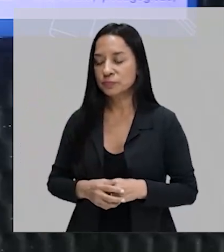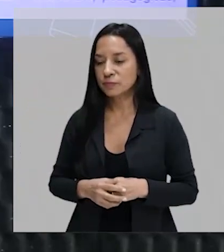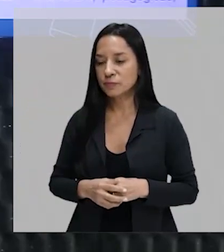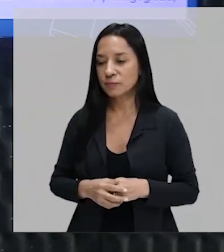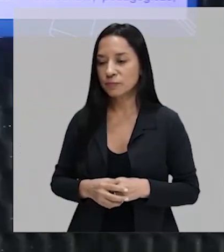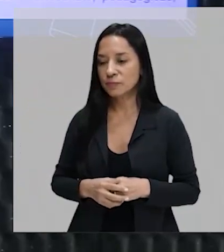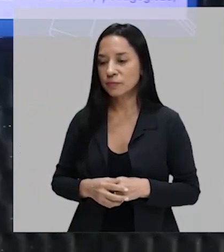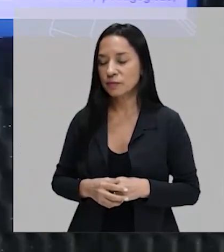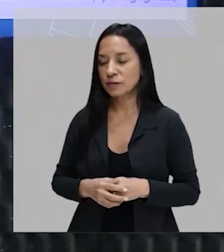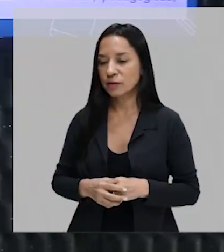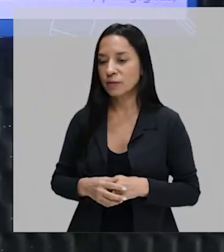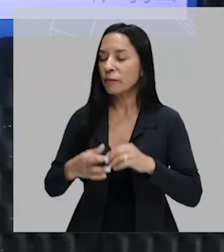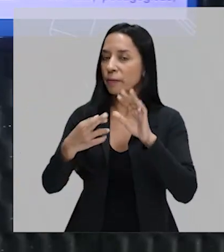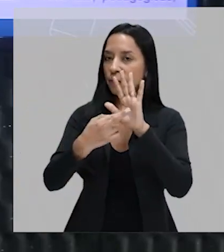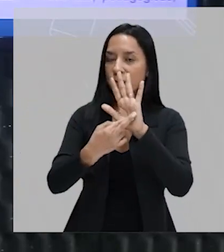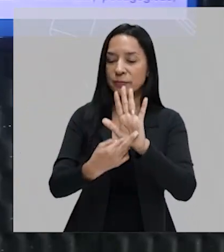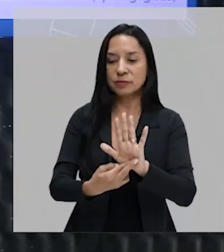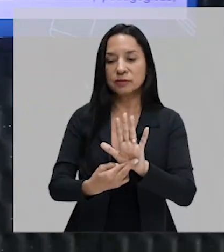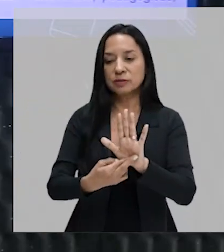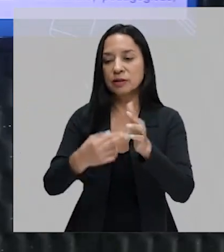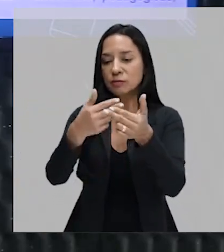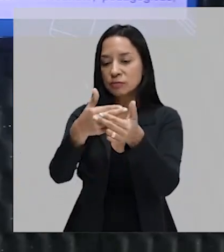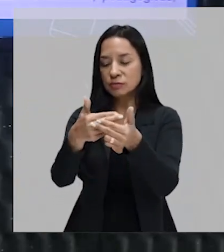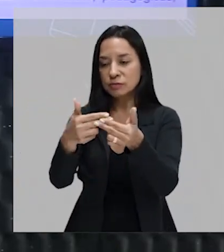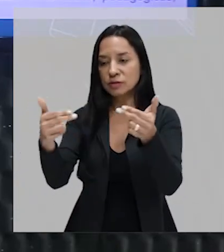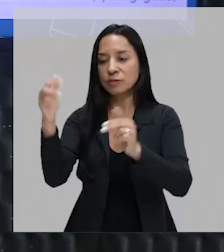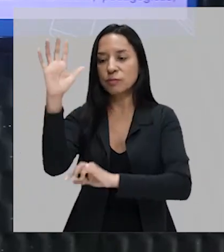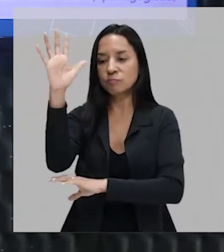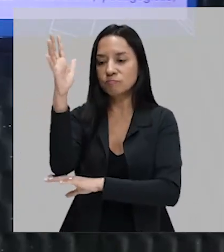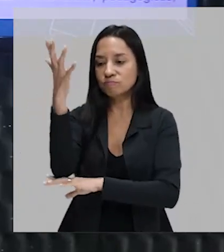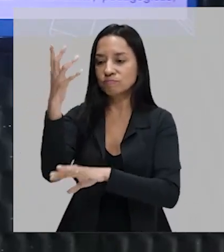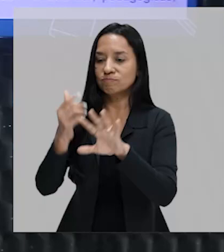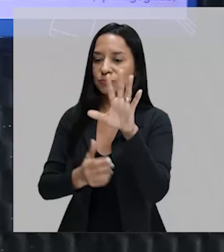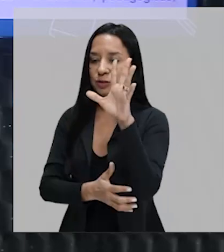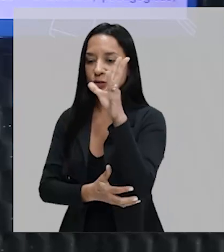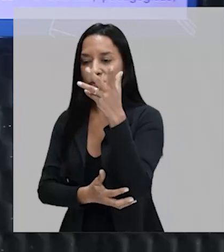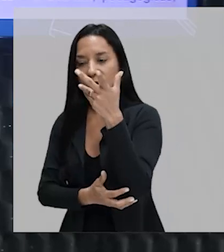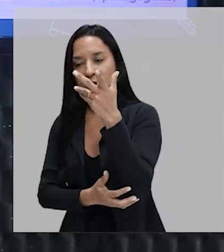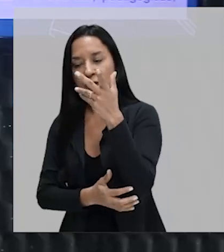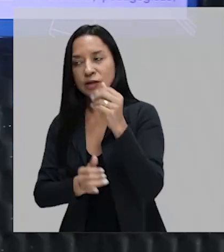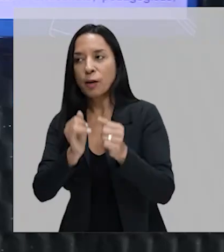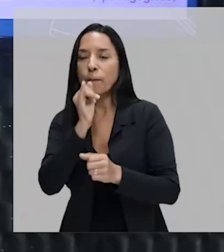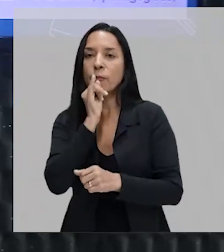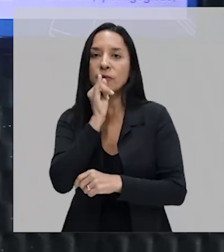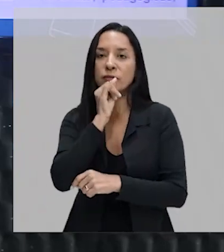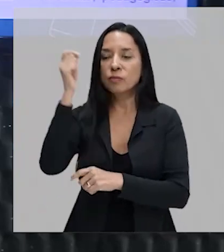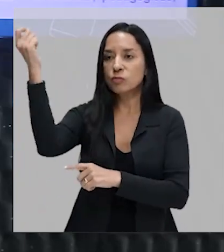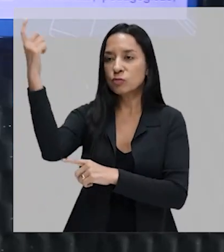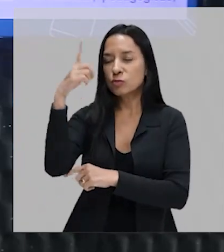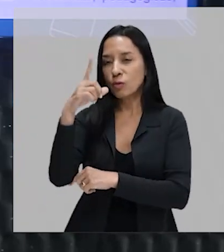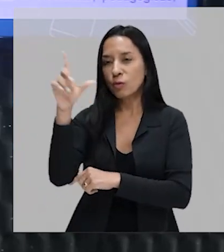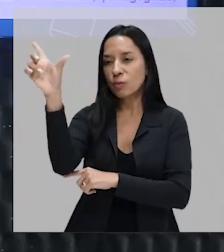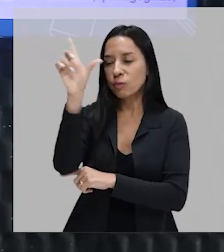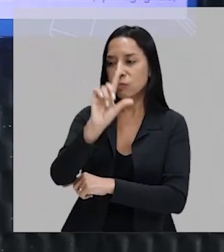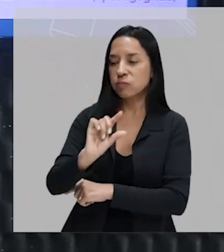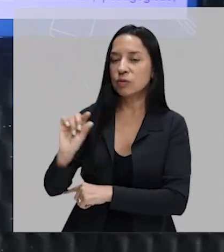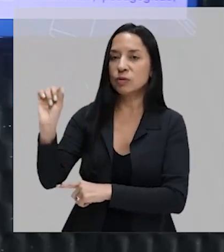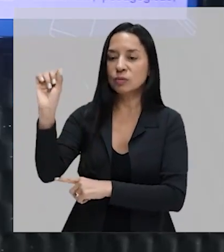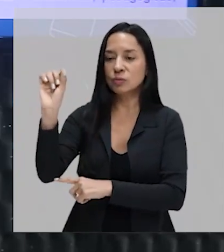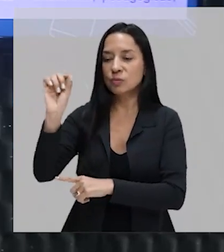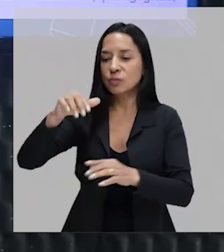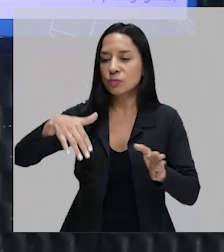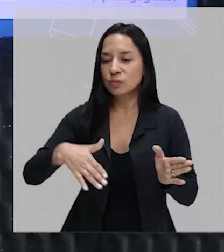os quais representavam os elementos da natureza, como o sol, a lua,